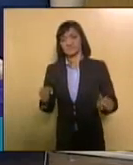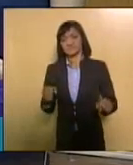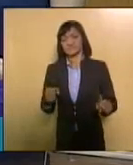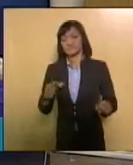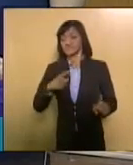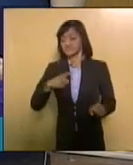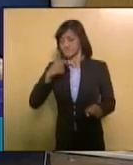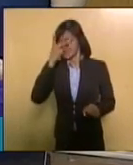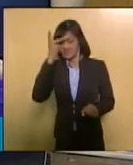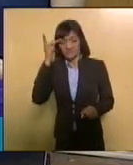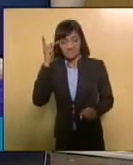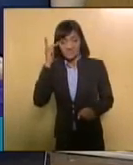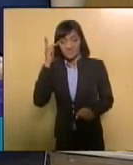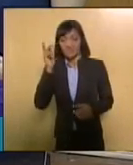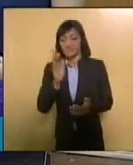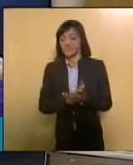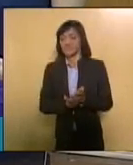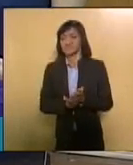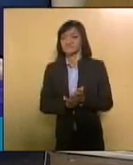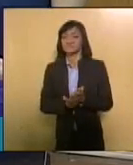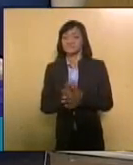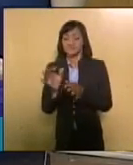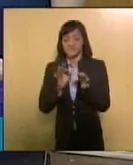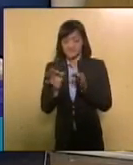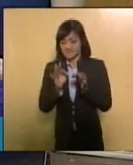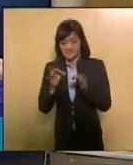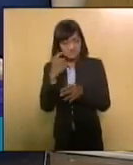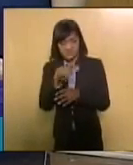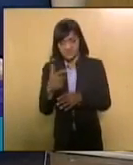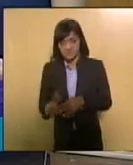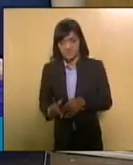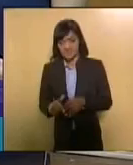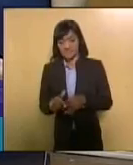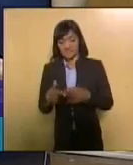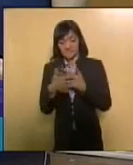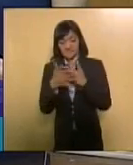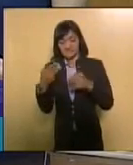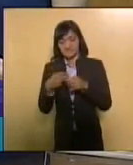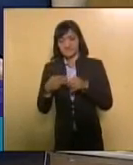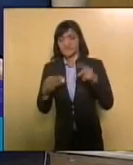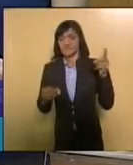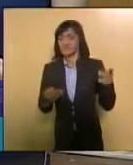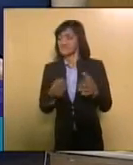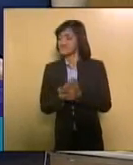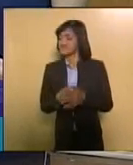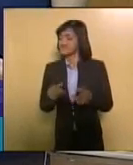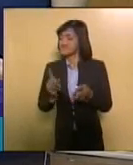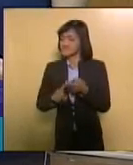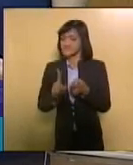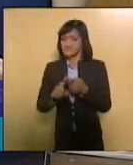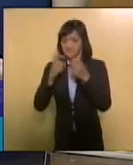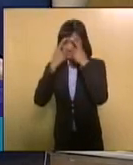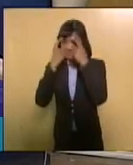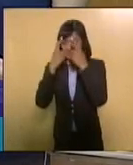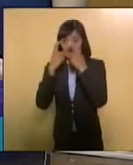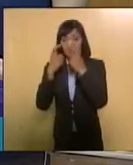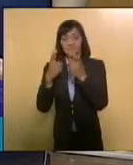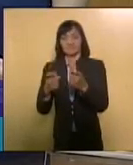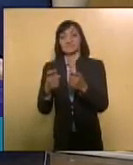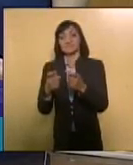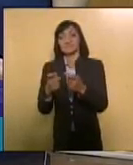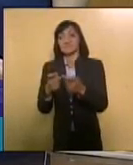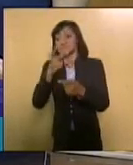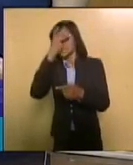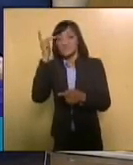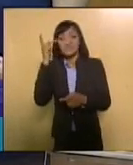muita gente migrando uma cidade desordenada fisicamente os os Elos de controle social da violência se esfacelar porque ninguém